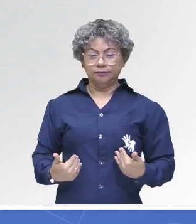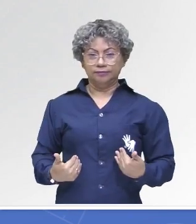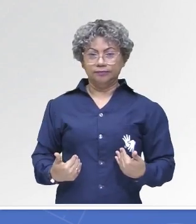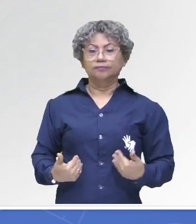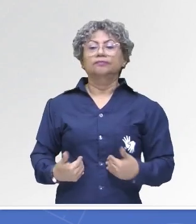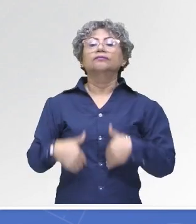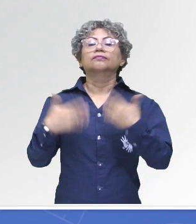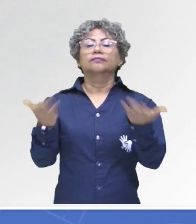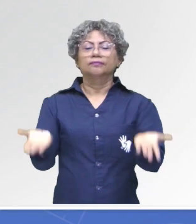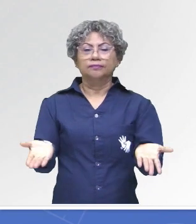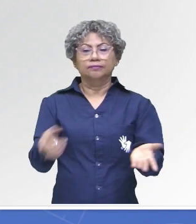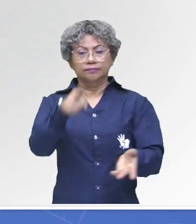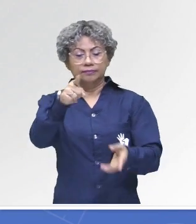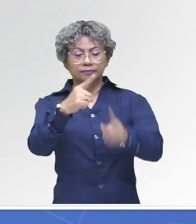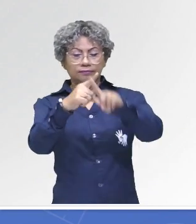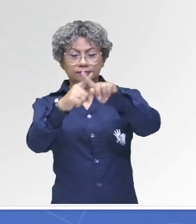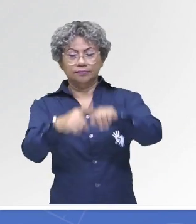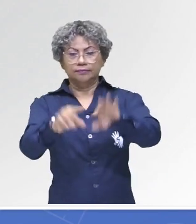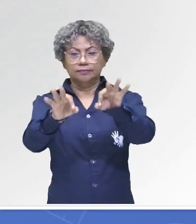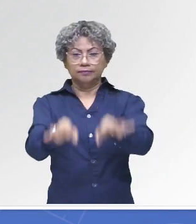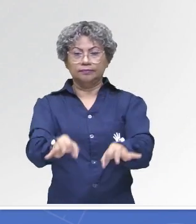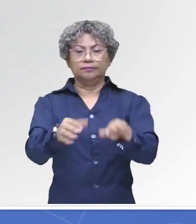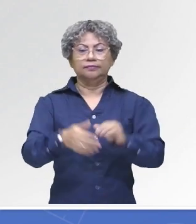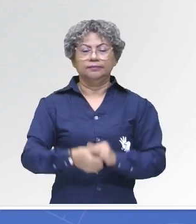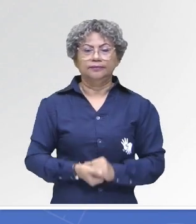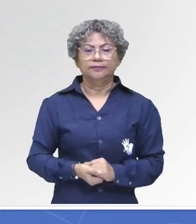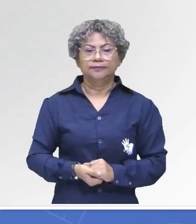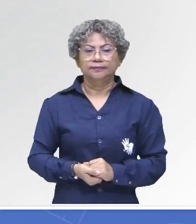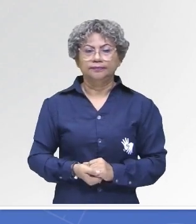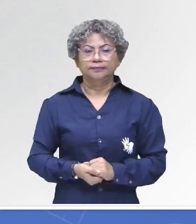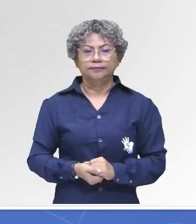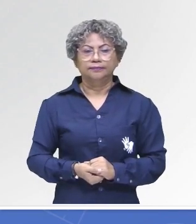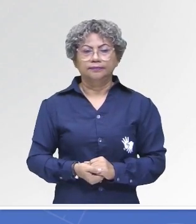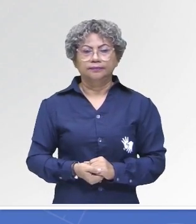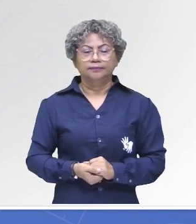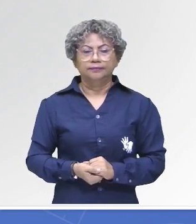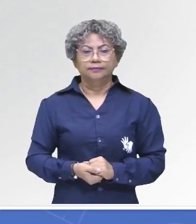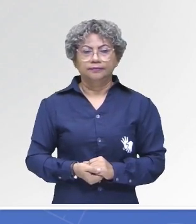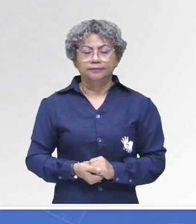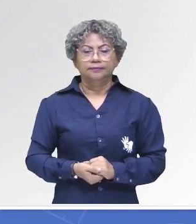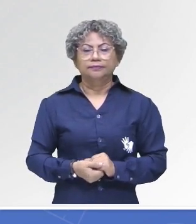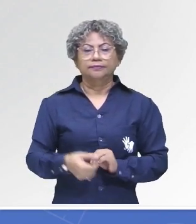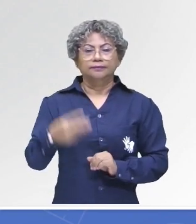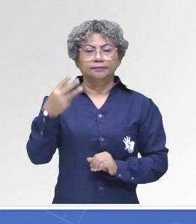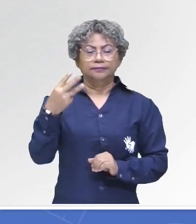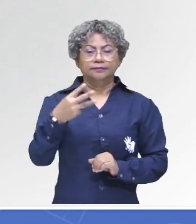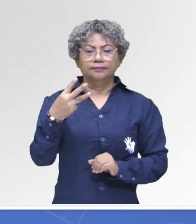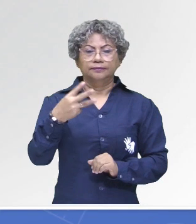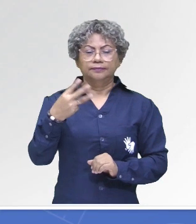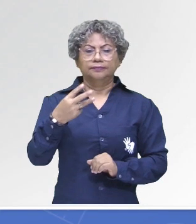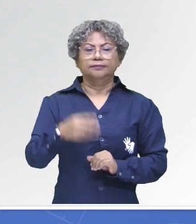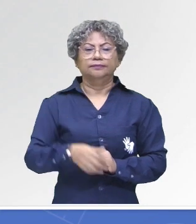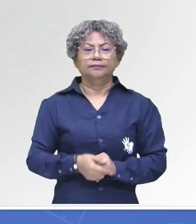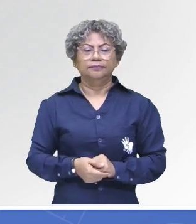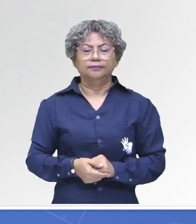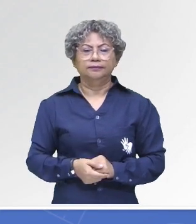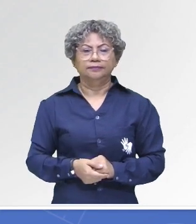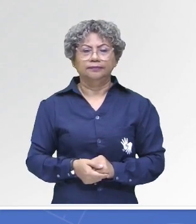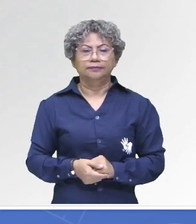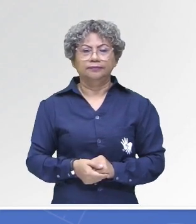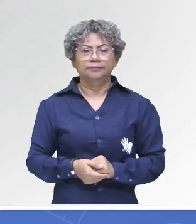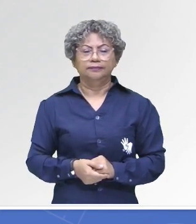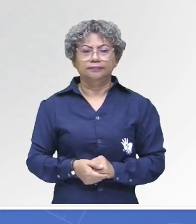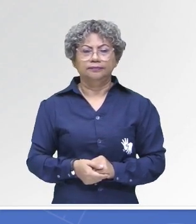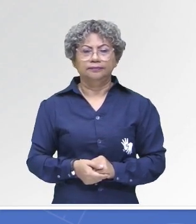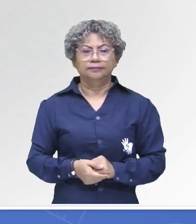marcar aí a alternativa correta. E na terceira questão, nós temos aí